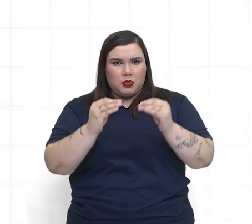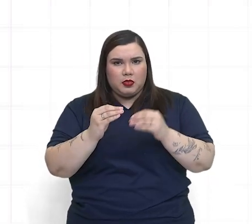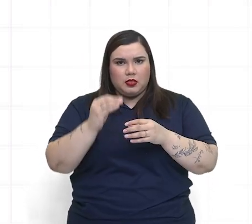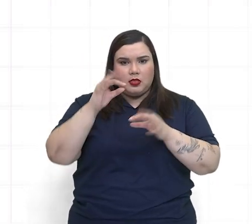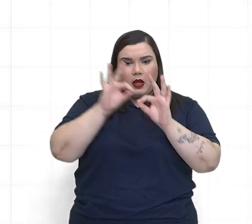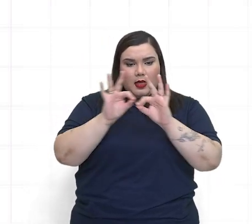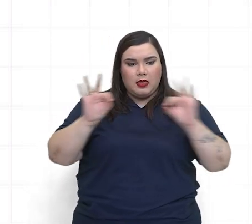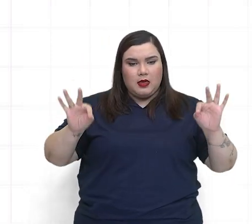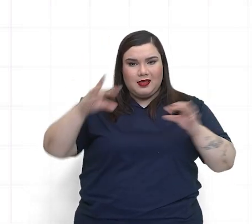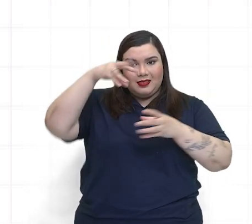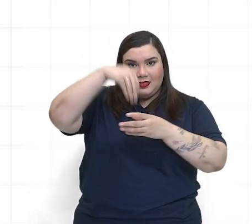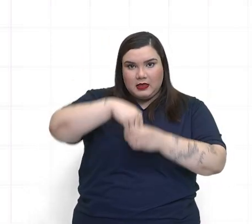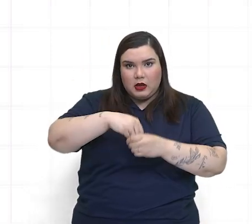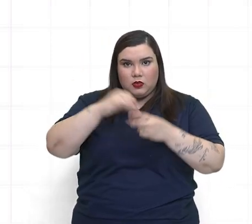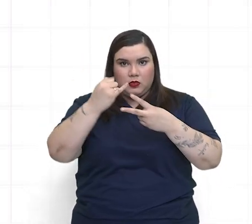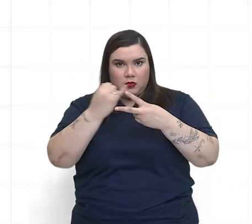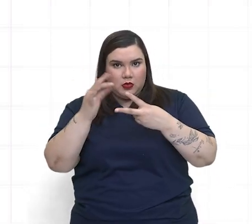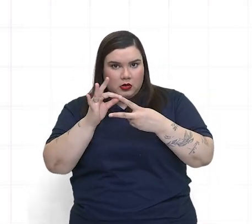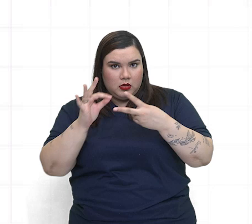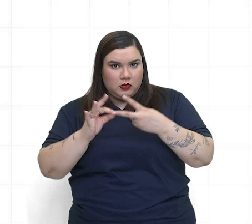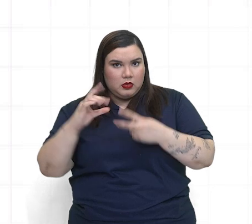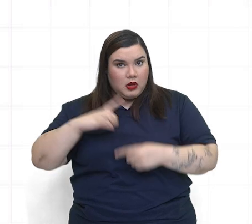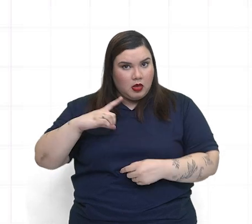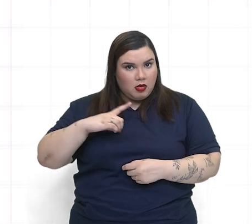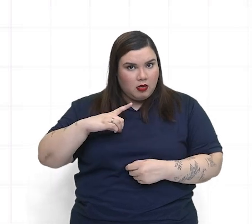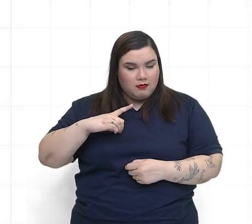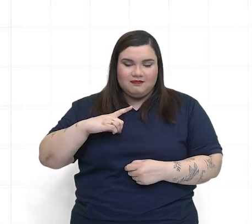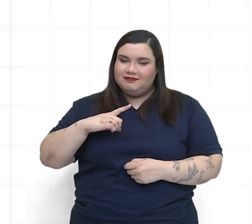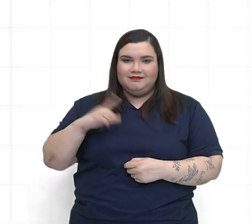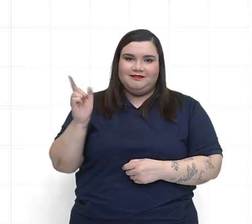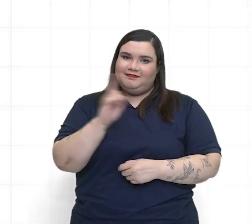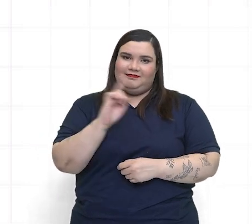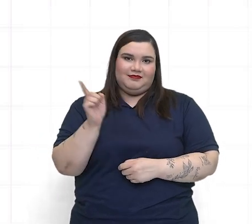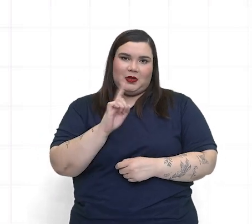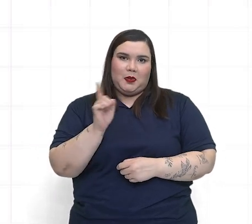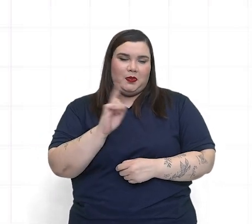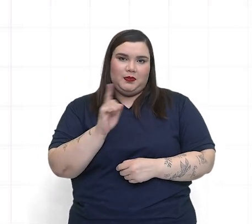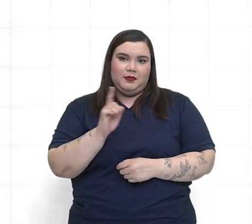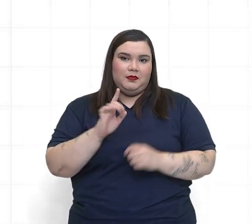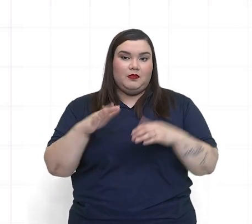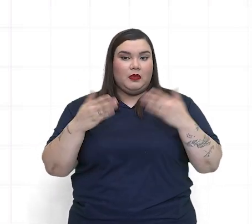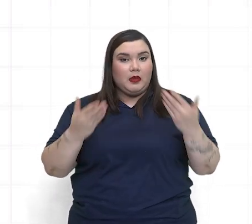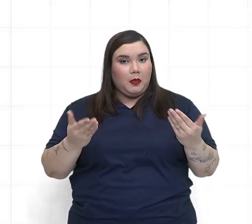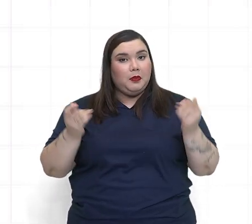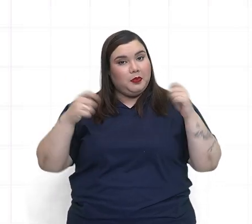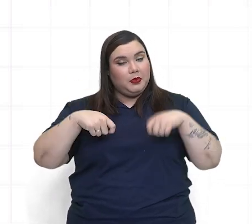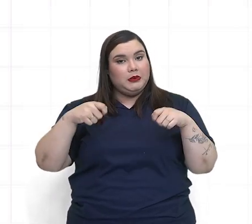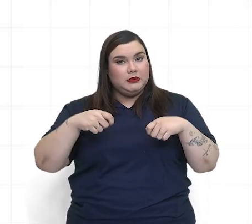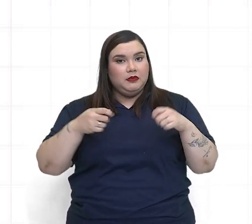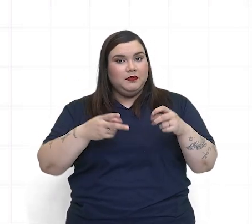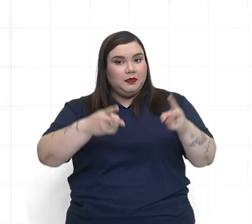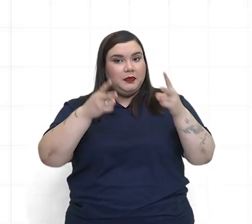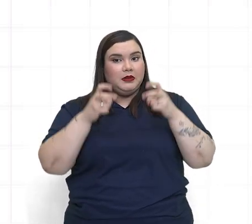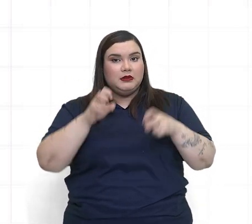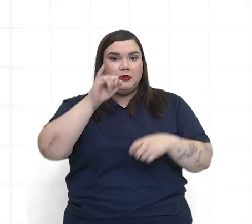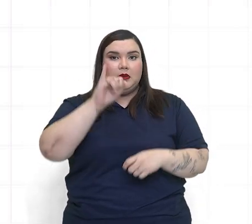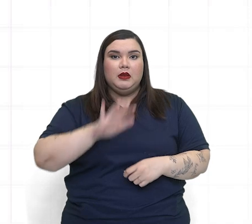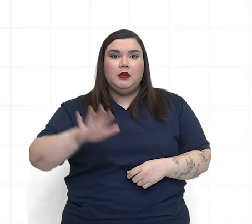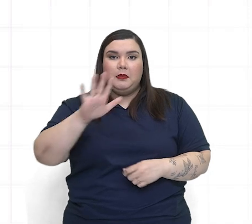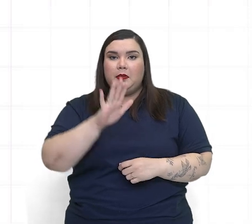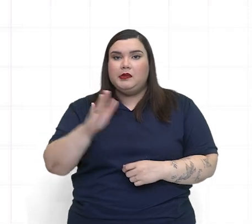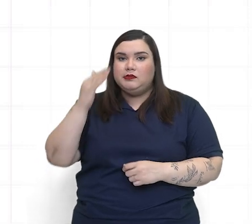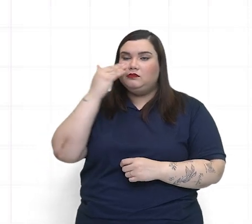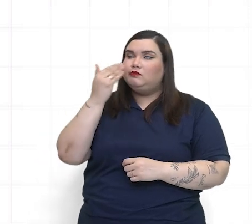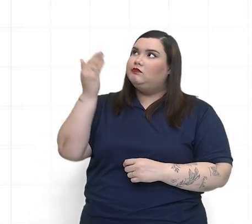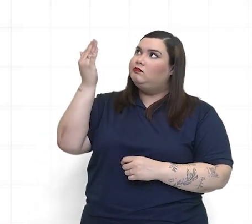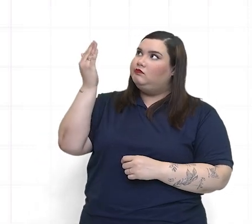está contido na região interna do polígono? Não. Nós podemos observar